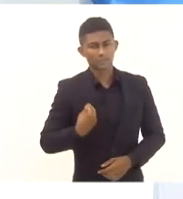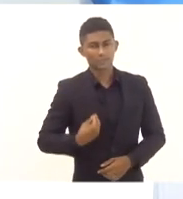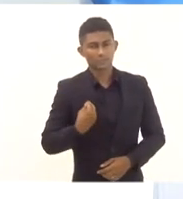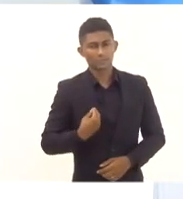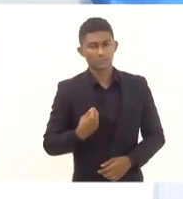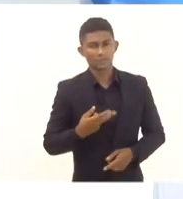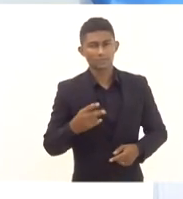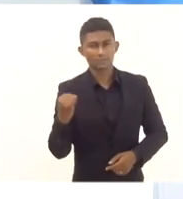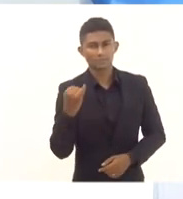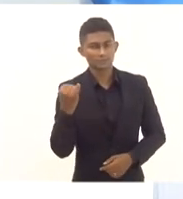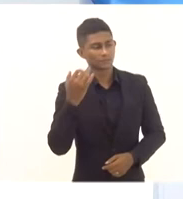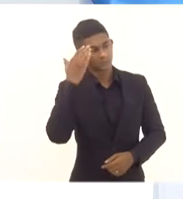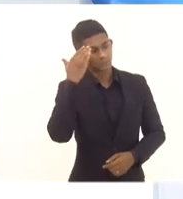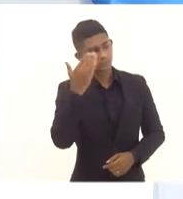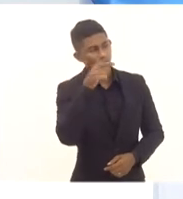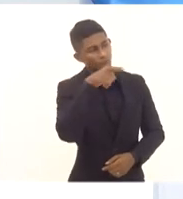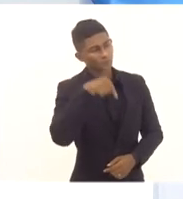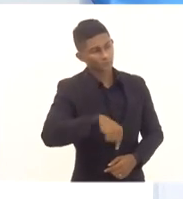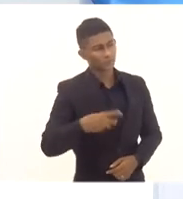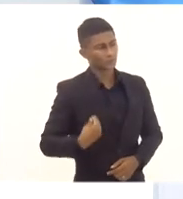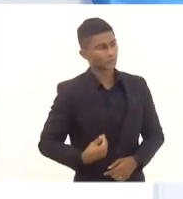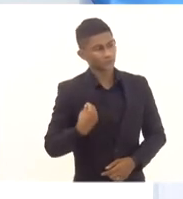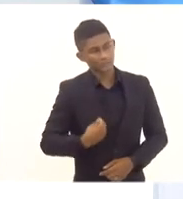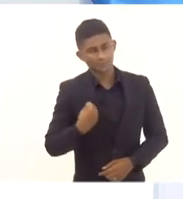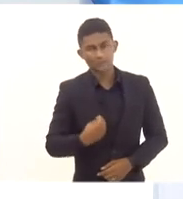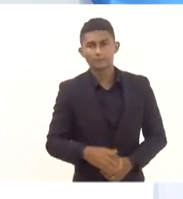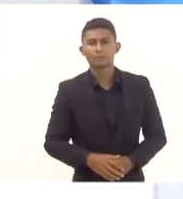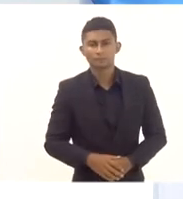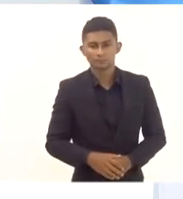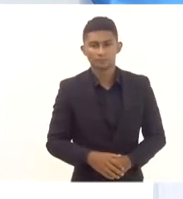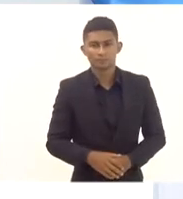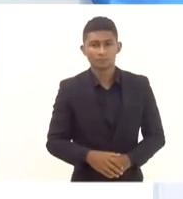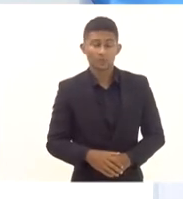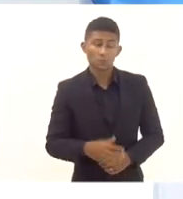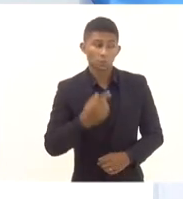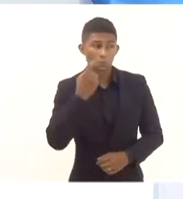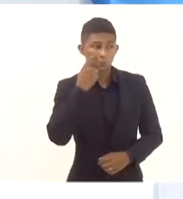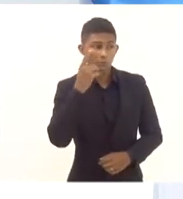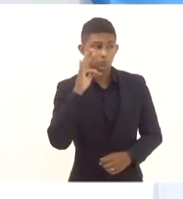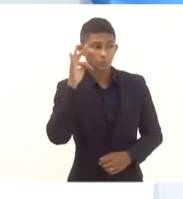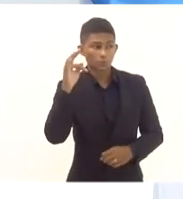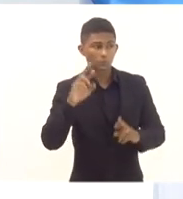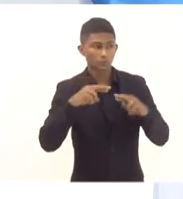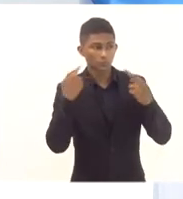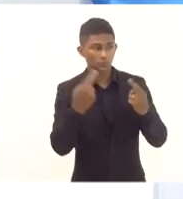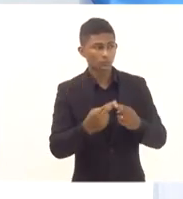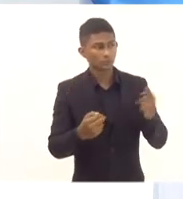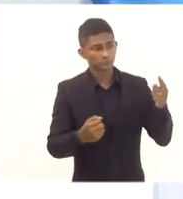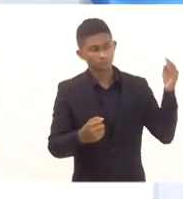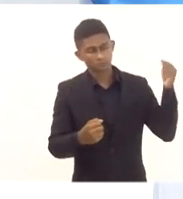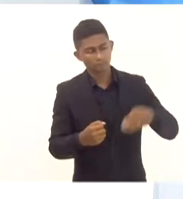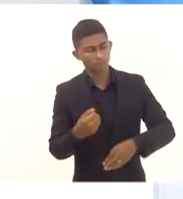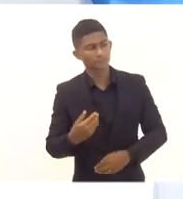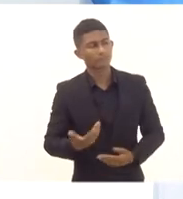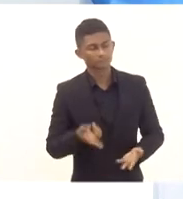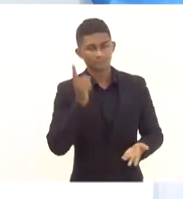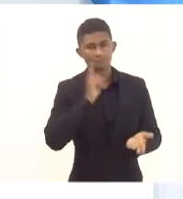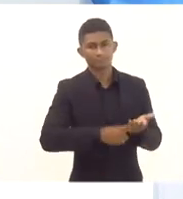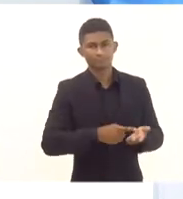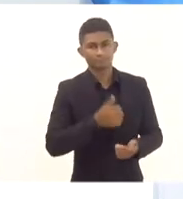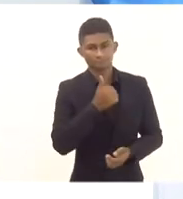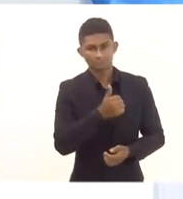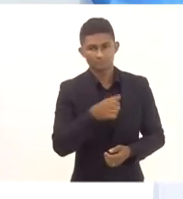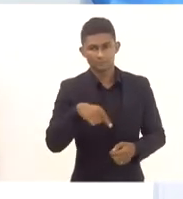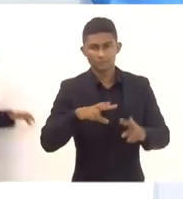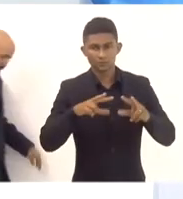excelência a gente agradece muito sua participação hoje e contamos com o Senhor nos próximos nas próximas audiências para que a nossa comissão